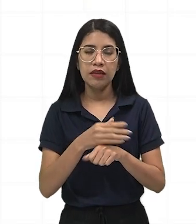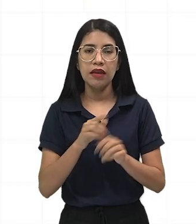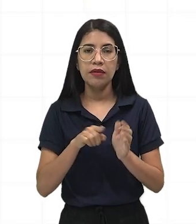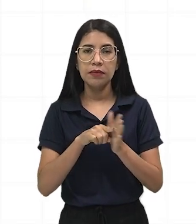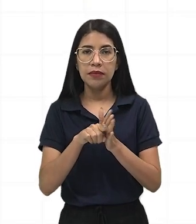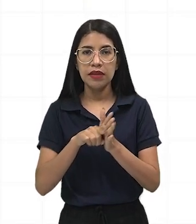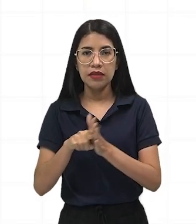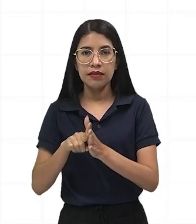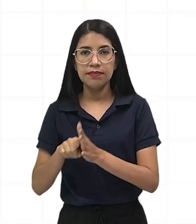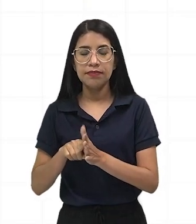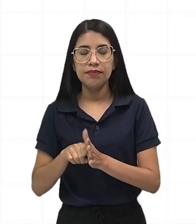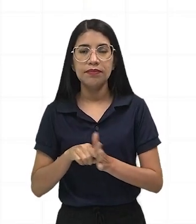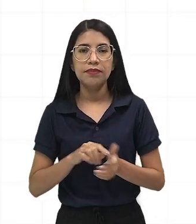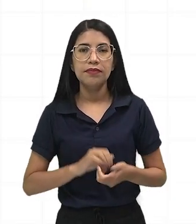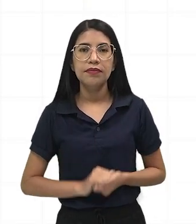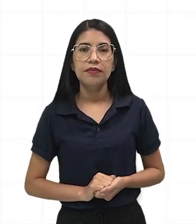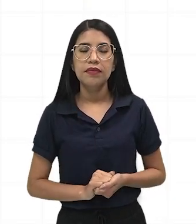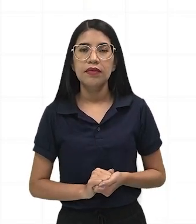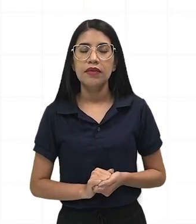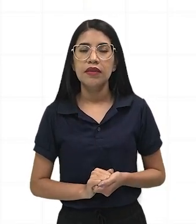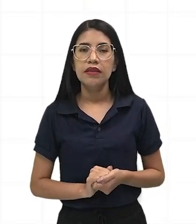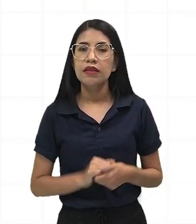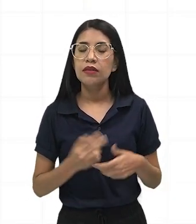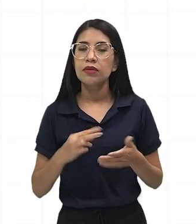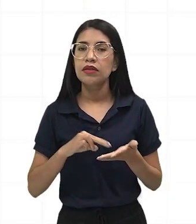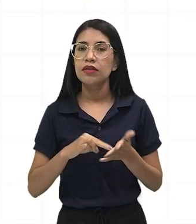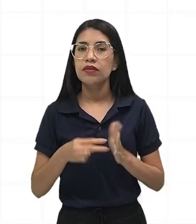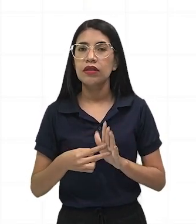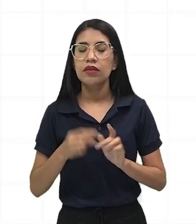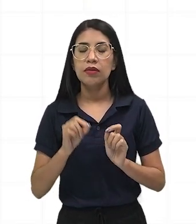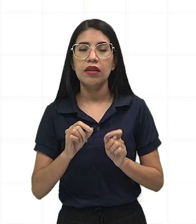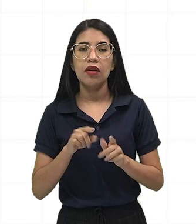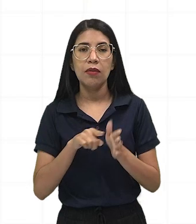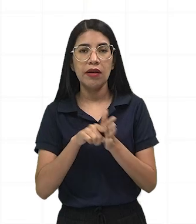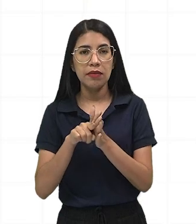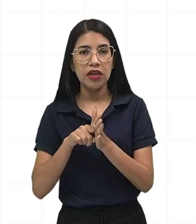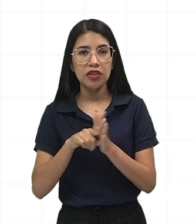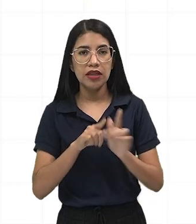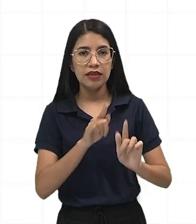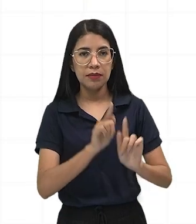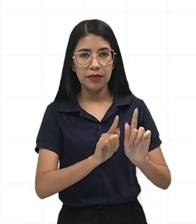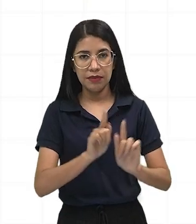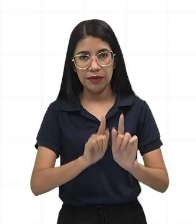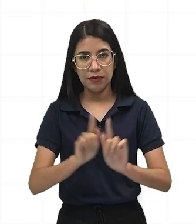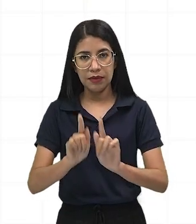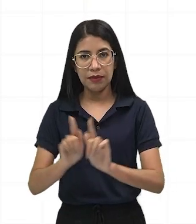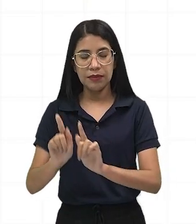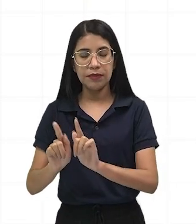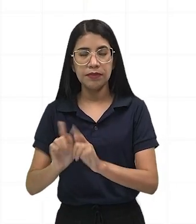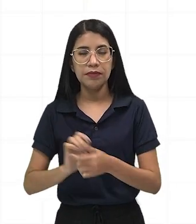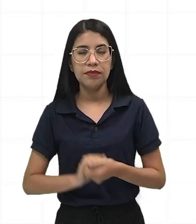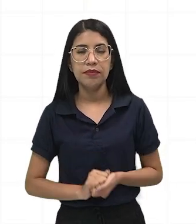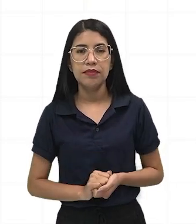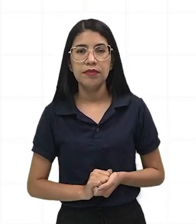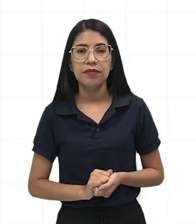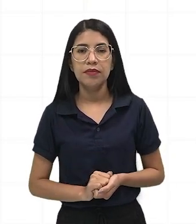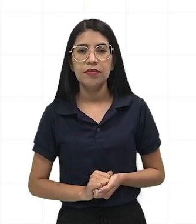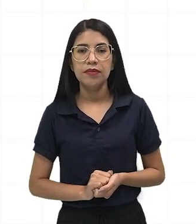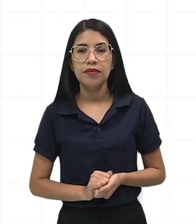toda a população, isso é uma pesquisa censitária. E aí, ao lado